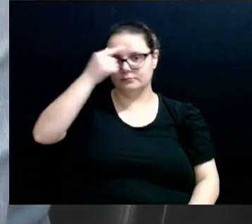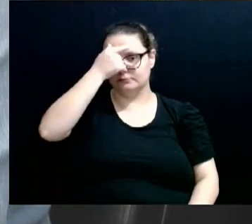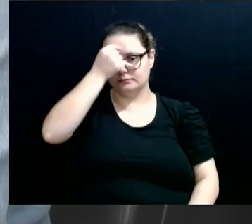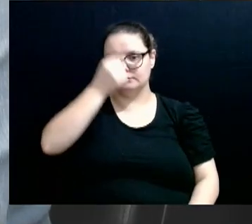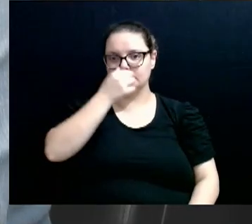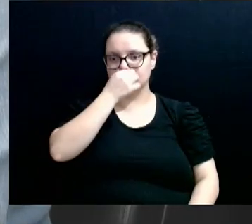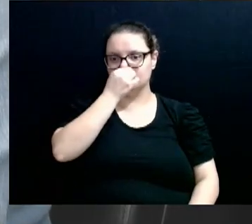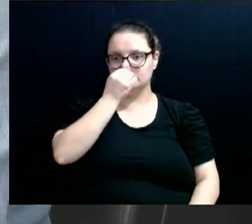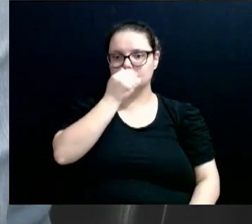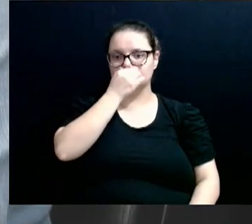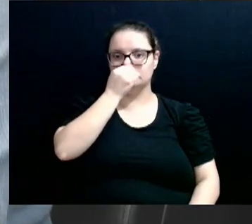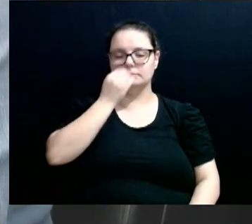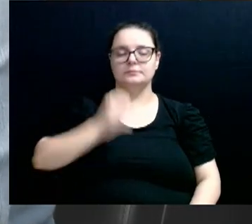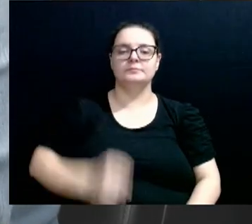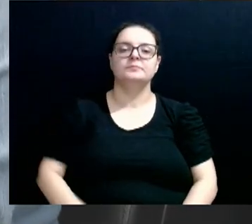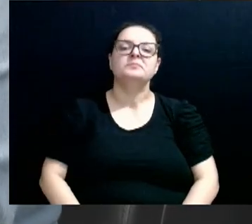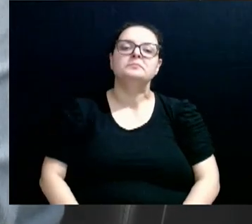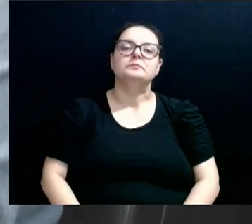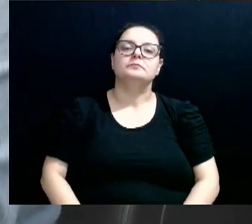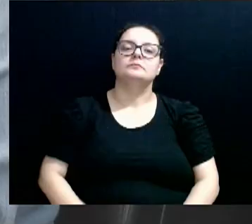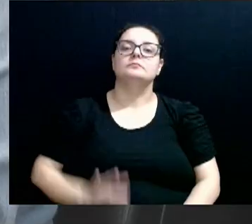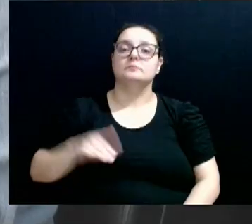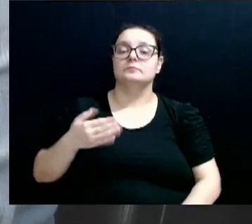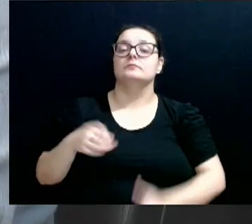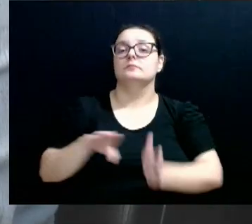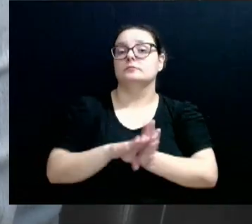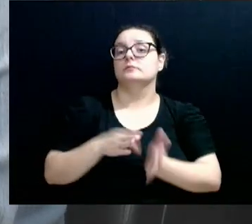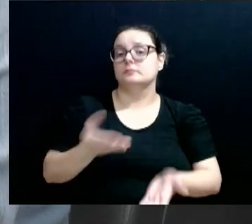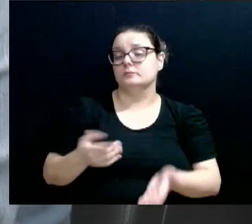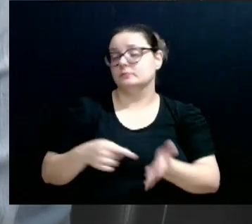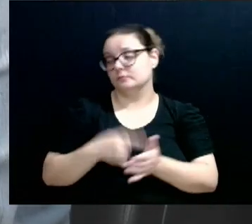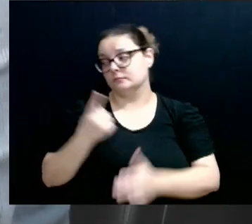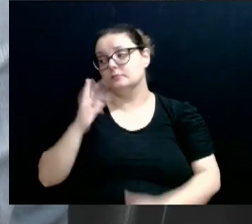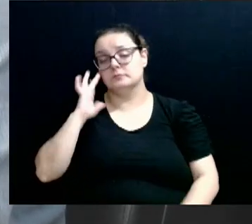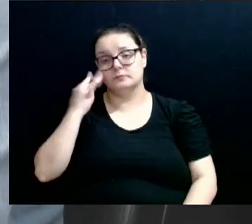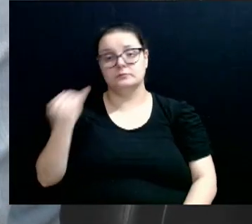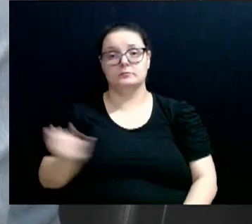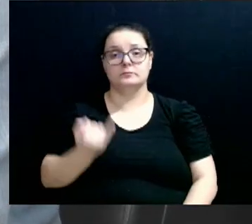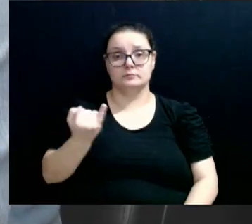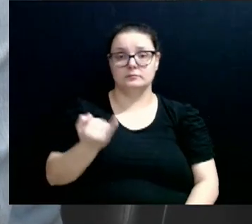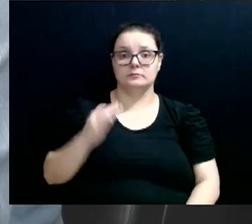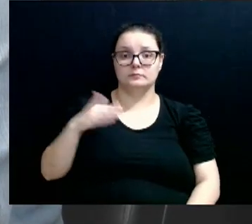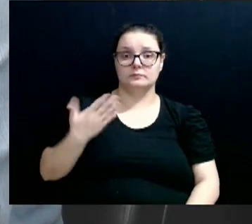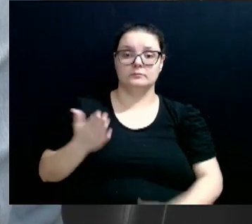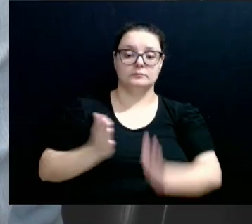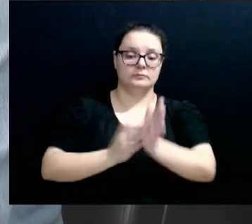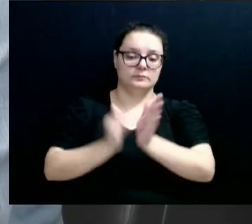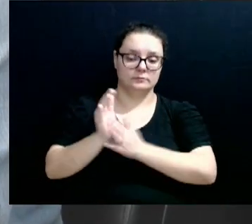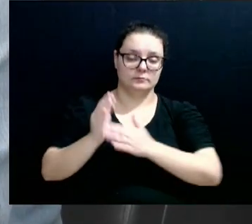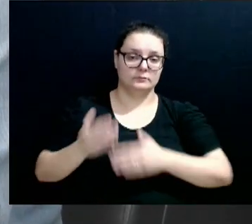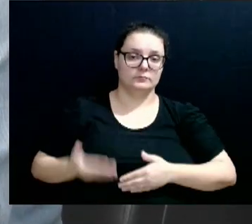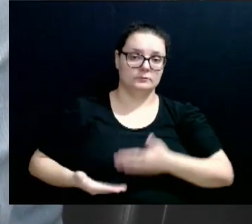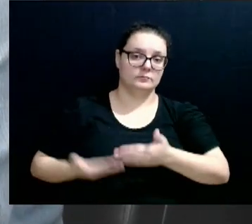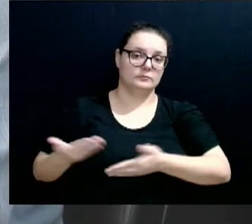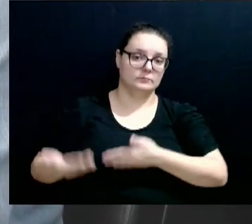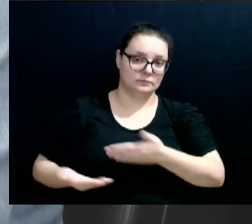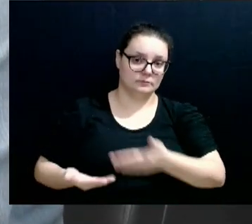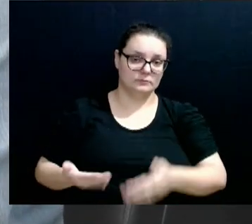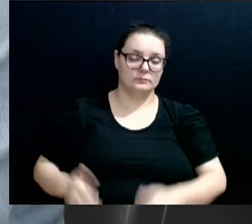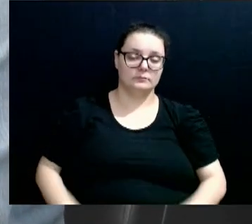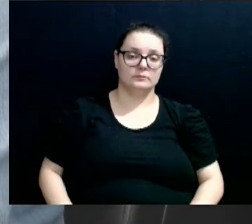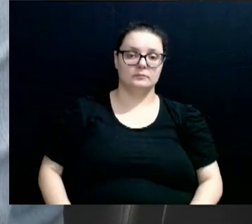Então, quando eu cheguei aqui, primeiro que acho que é importante dizer que quando eu prestei o concurso, né? Eu prestei o